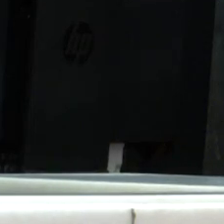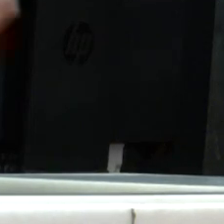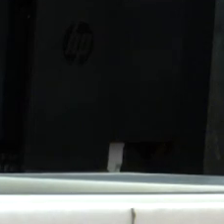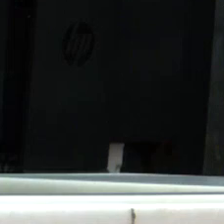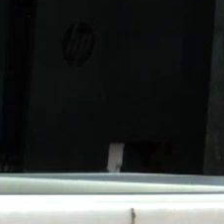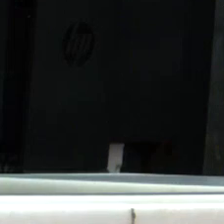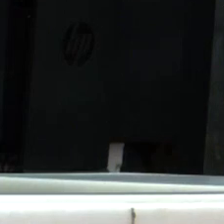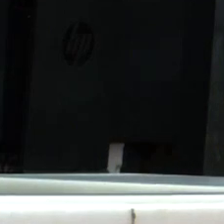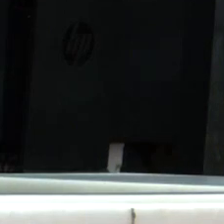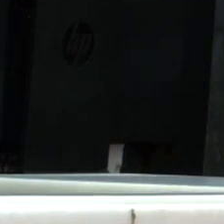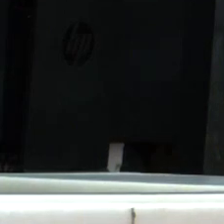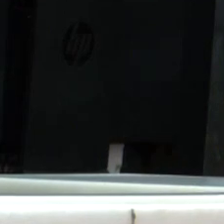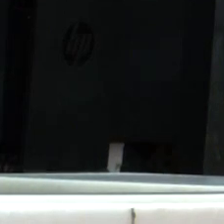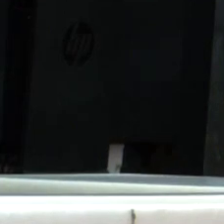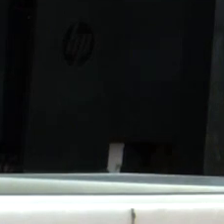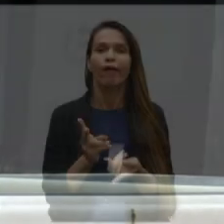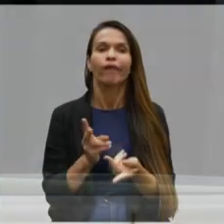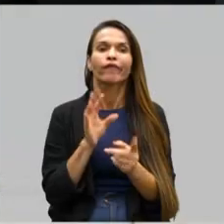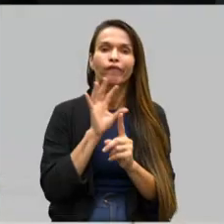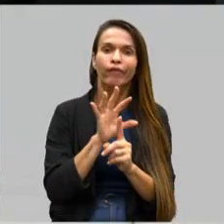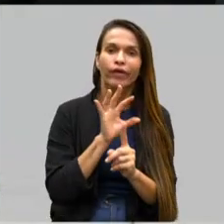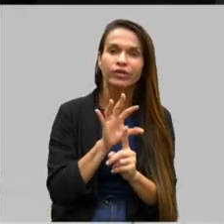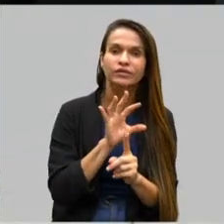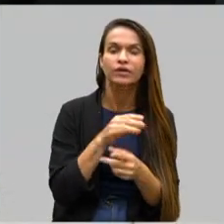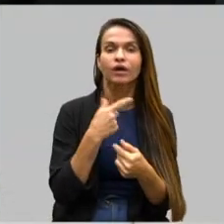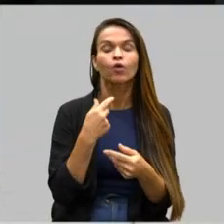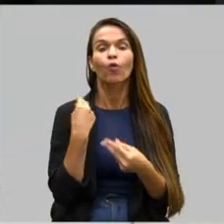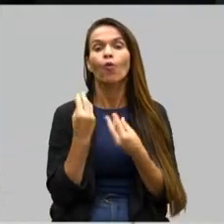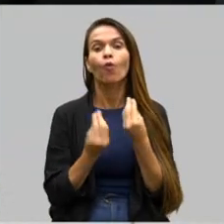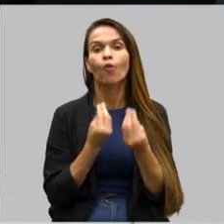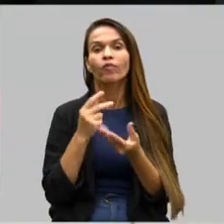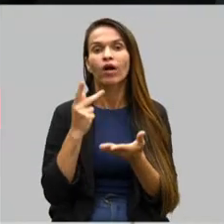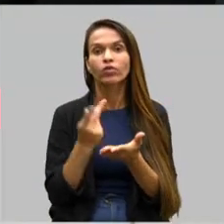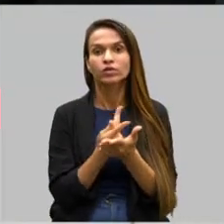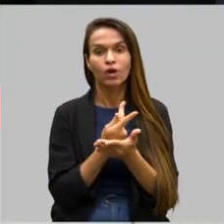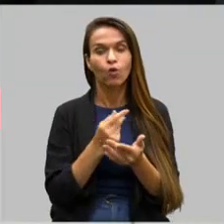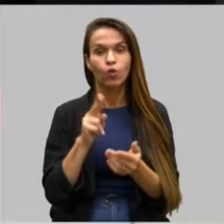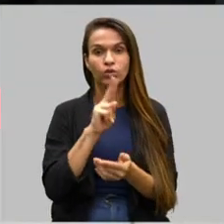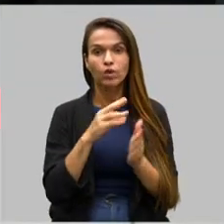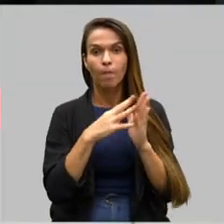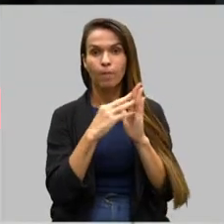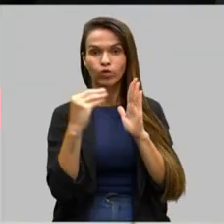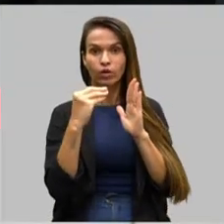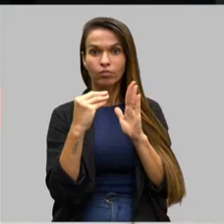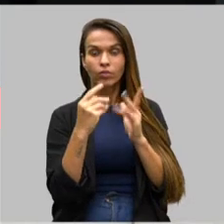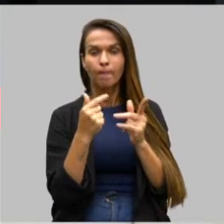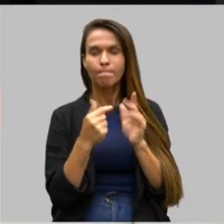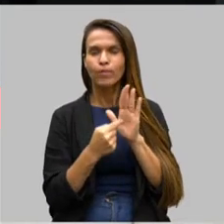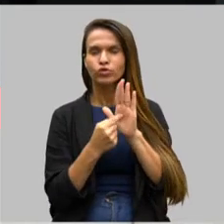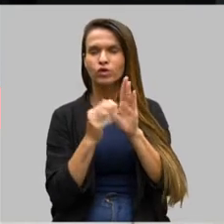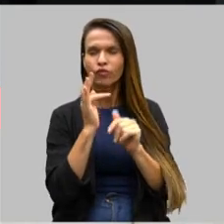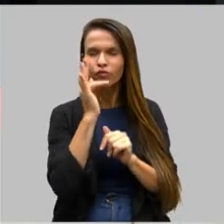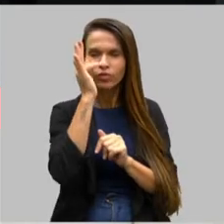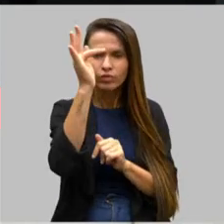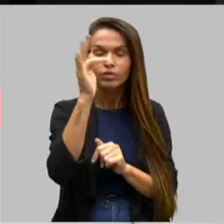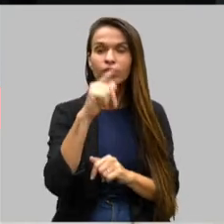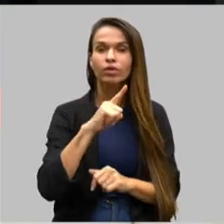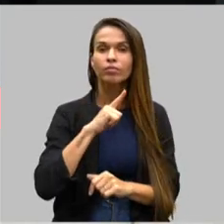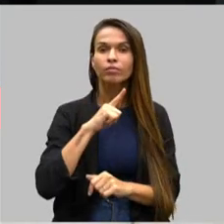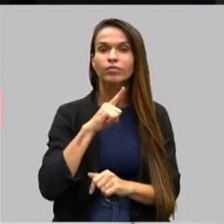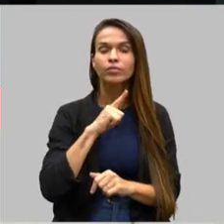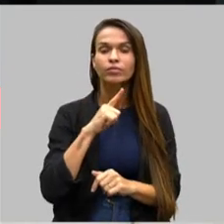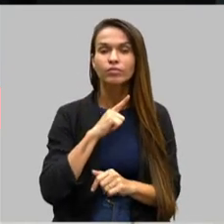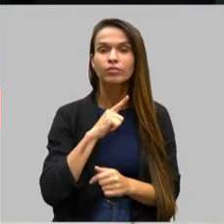e o que vai acontecer? Então, quando nós utilizamos modelos para fazer projeções para o futuro, nós temos que considerar